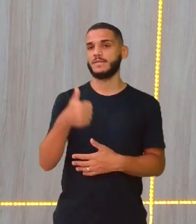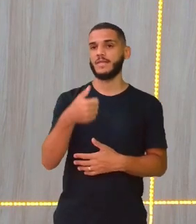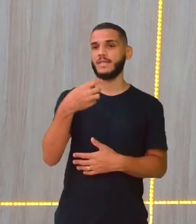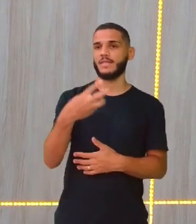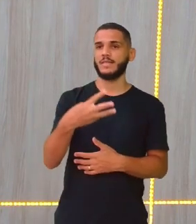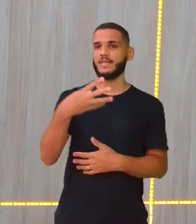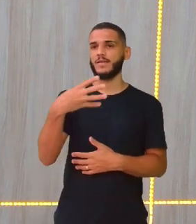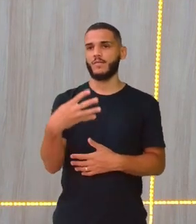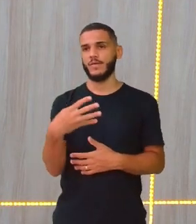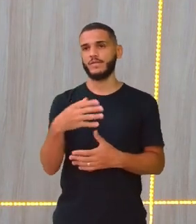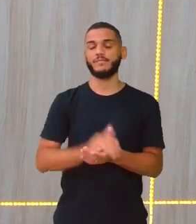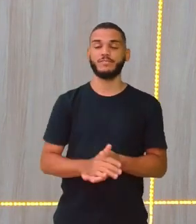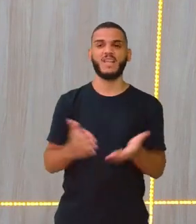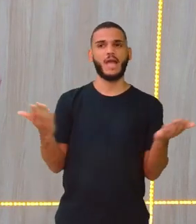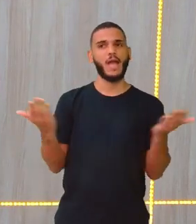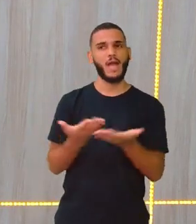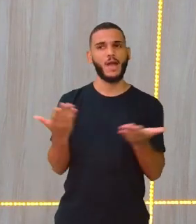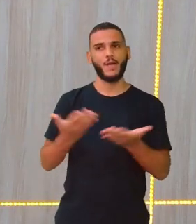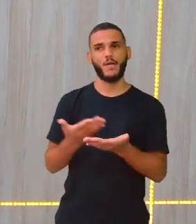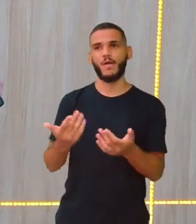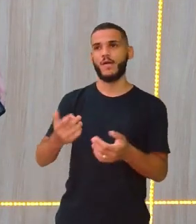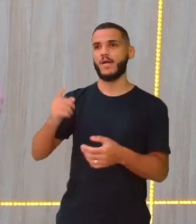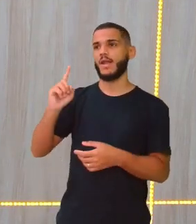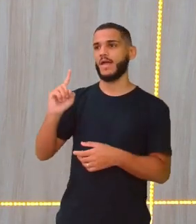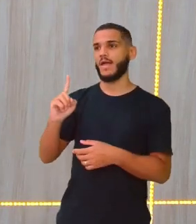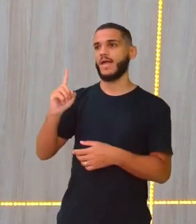2134. E a centésima?